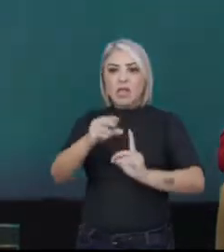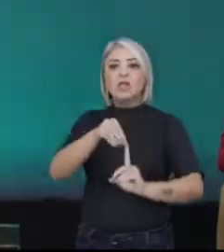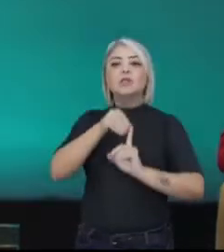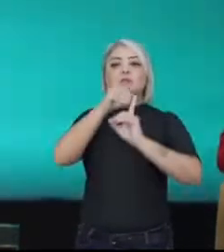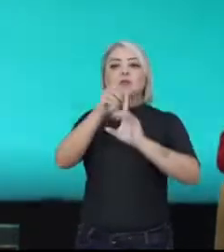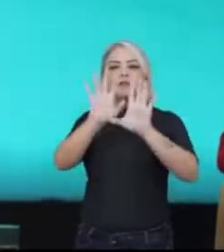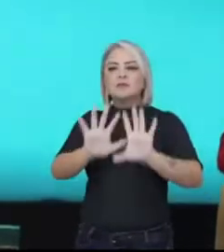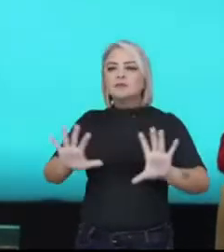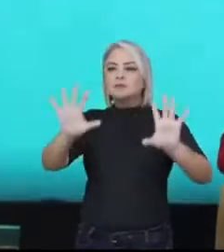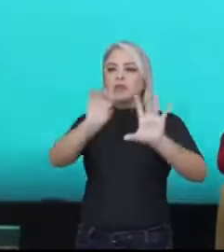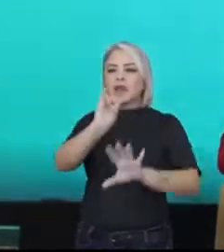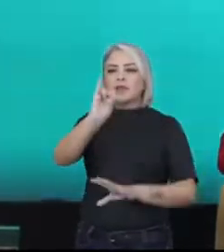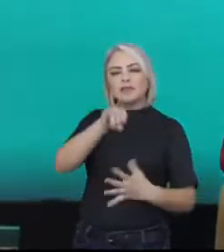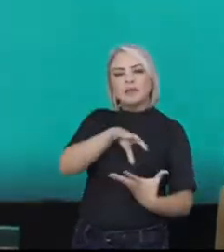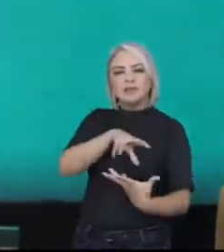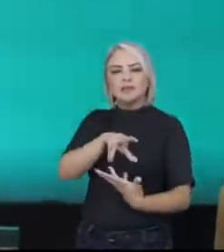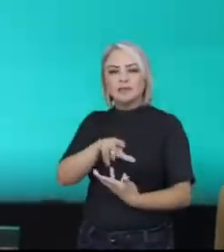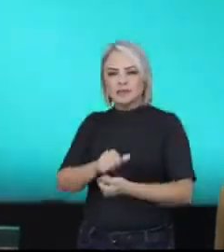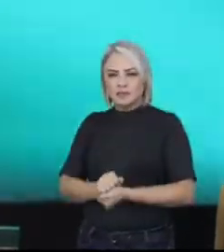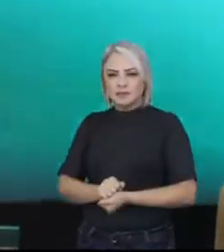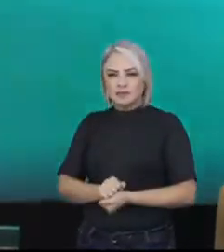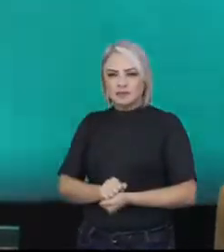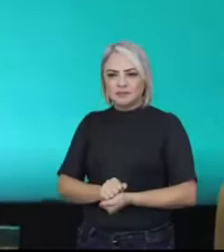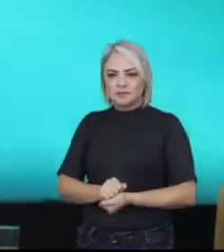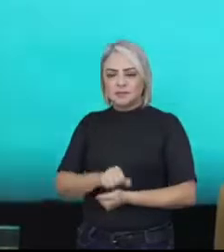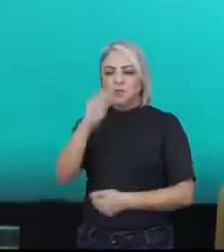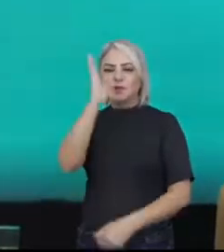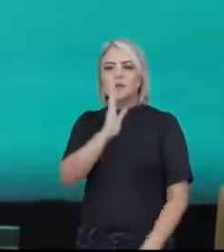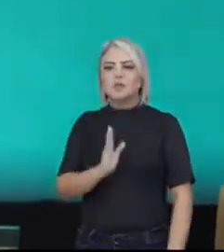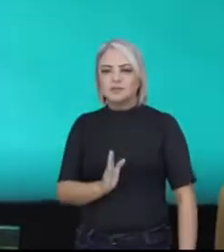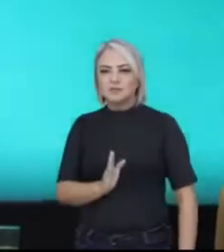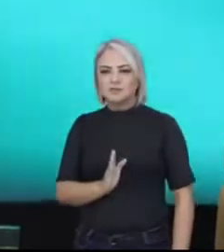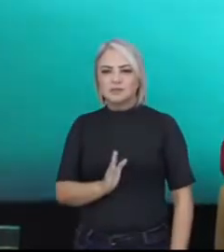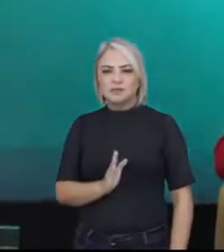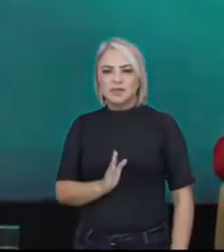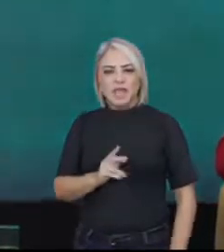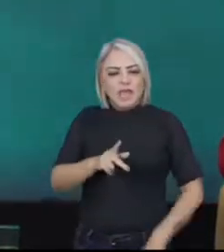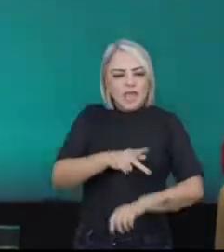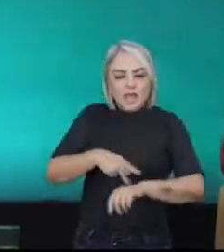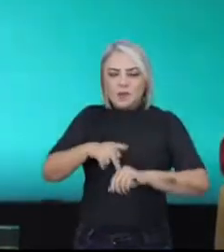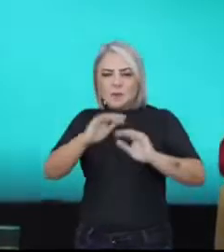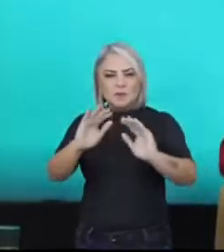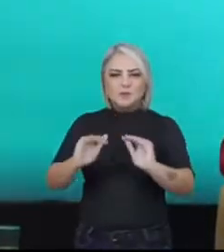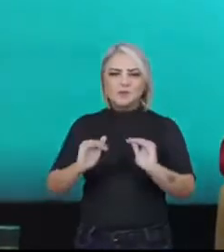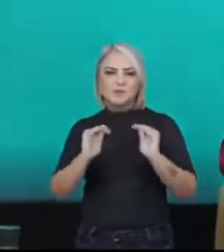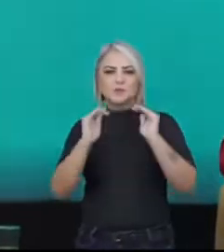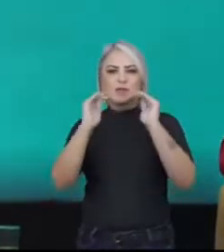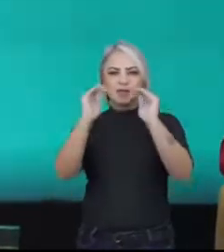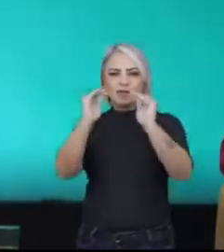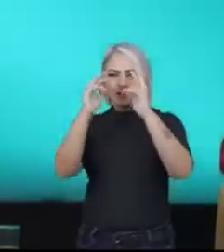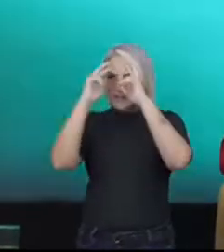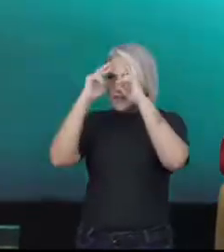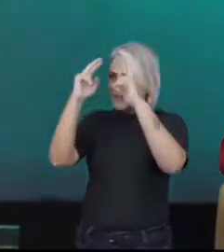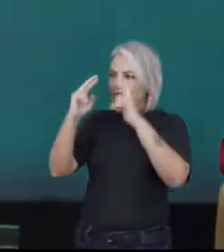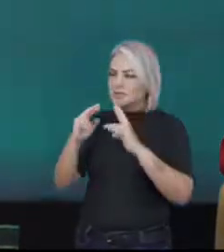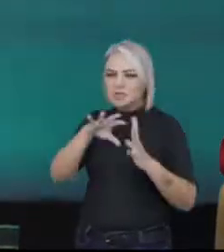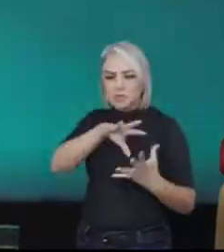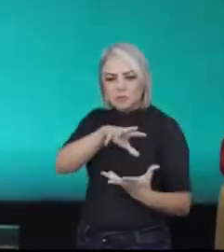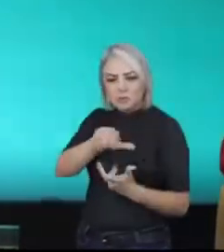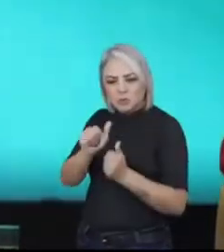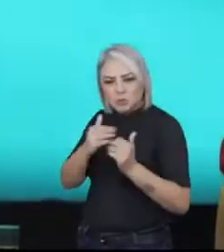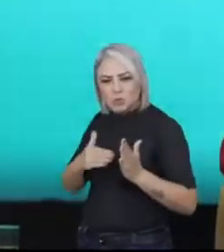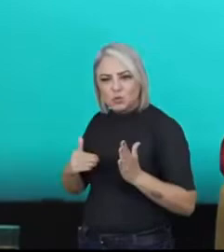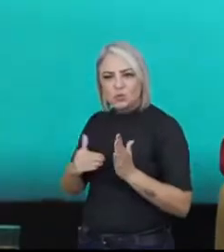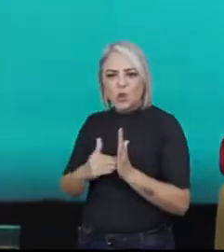internacional. O Brasil era um país soberano, respeitado no mundo inteiro, que falava